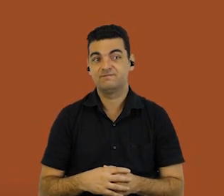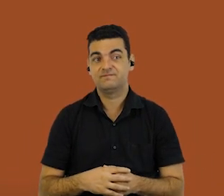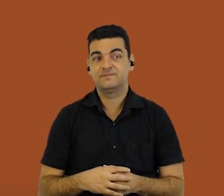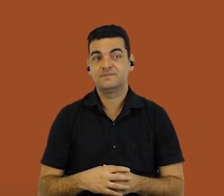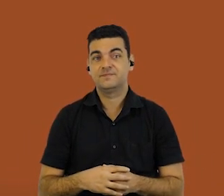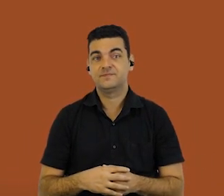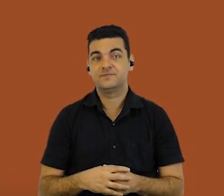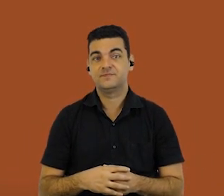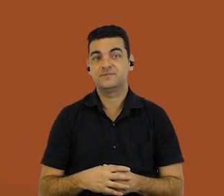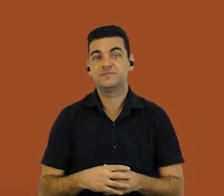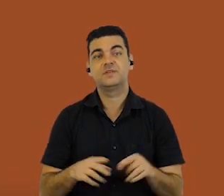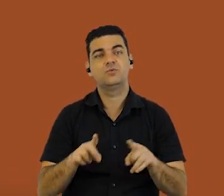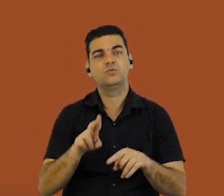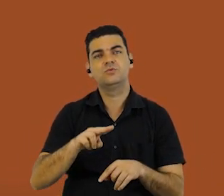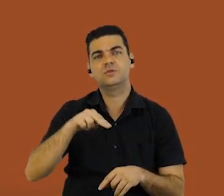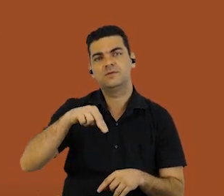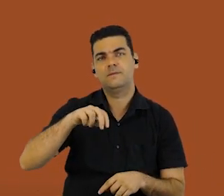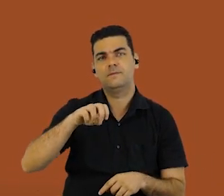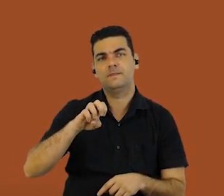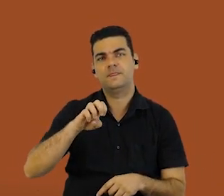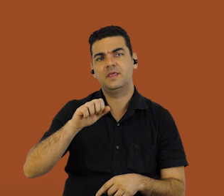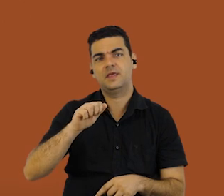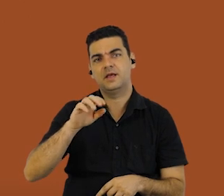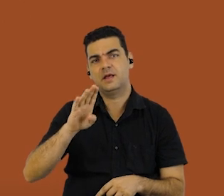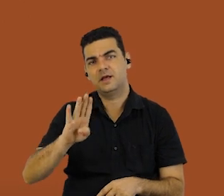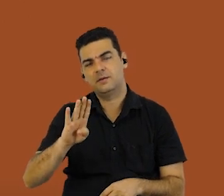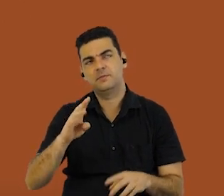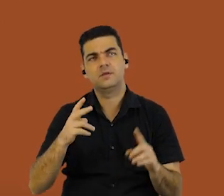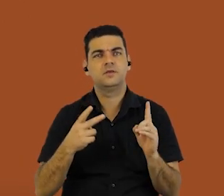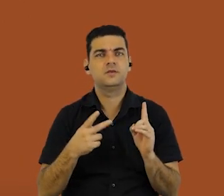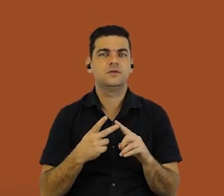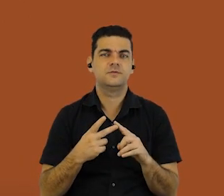tem por meio do NEAB